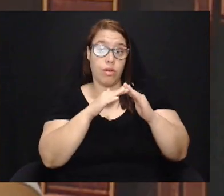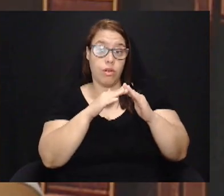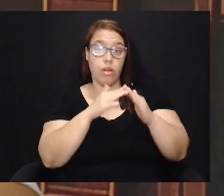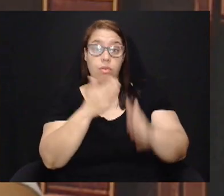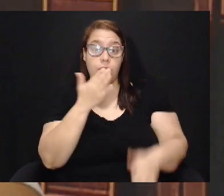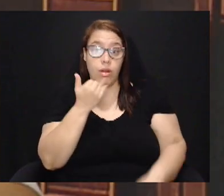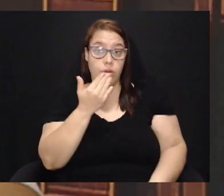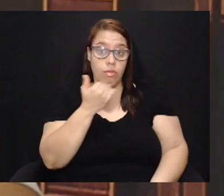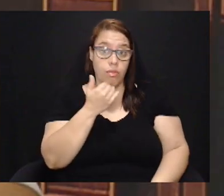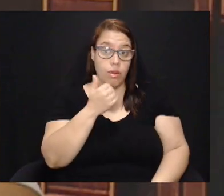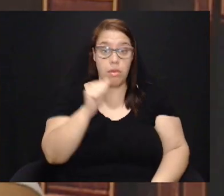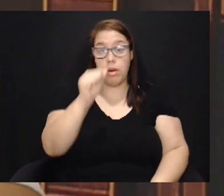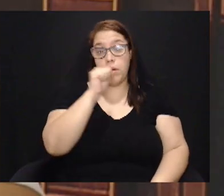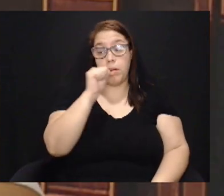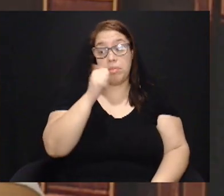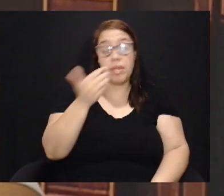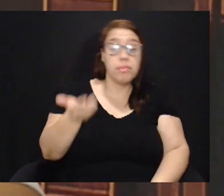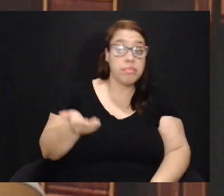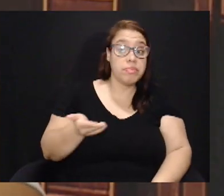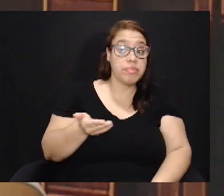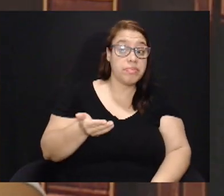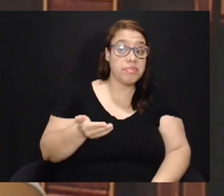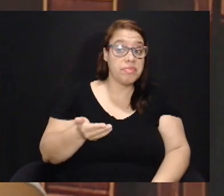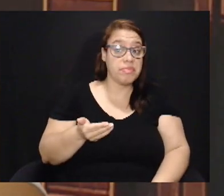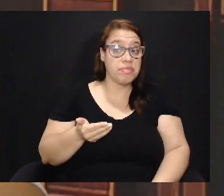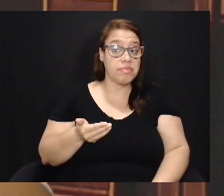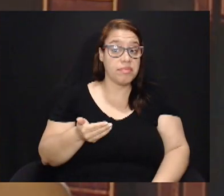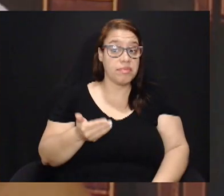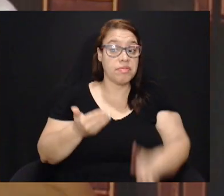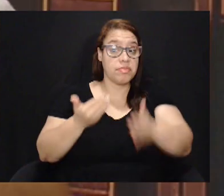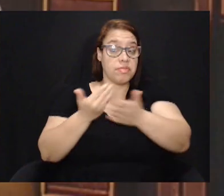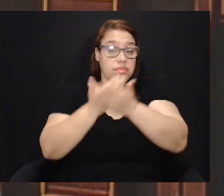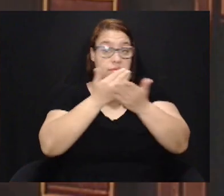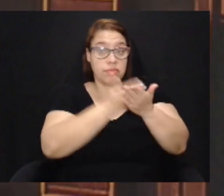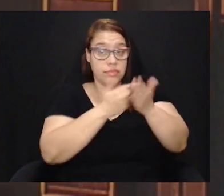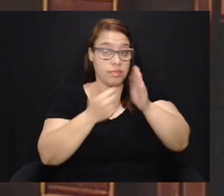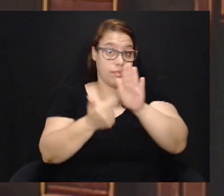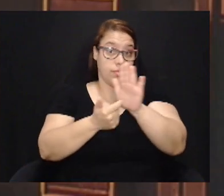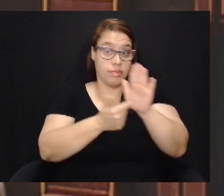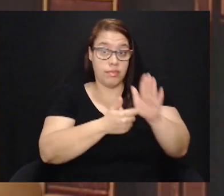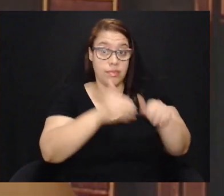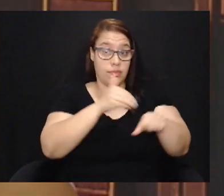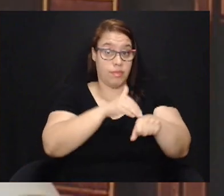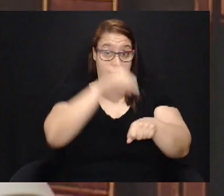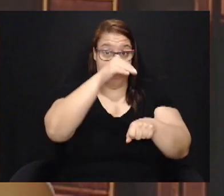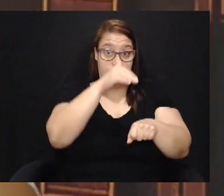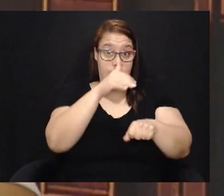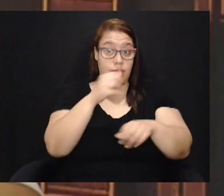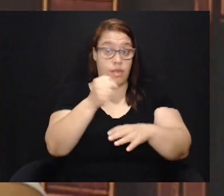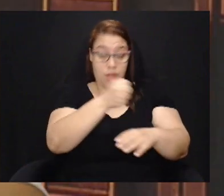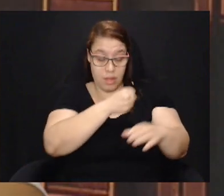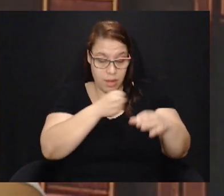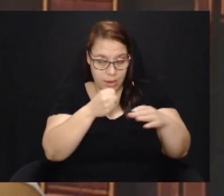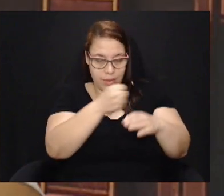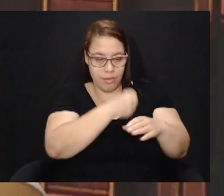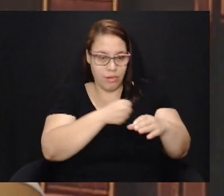beber. E o interessante é que os estudos nos mostram que quanto mais você cozinha, mais você presta atenção no que você está comendo, o